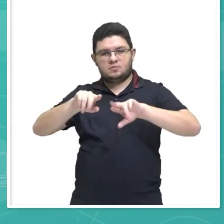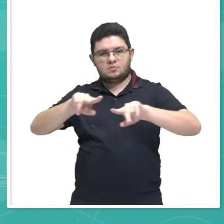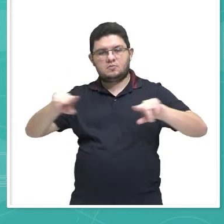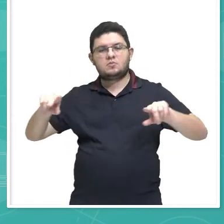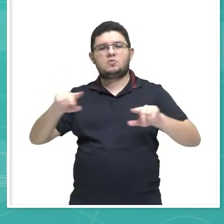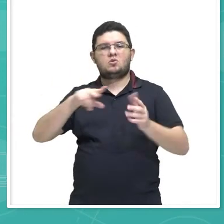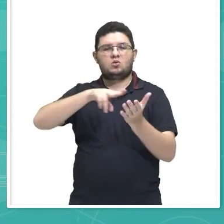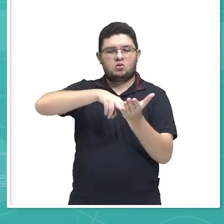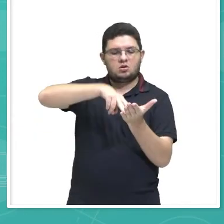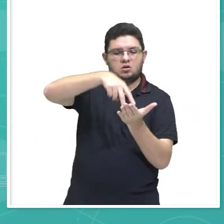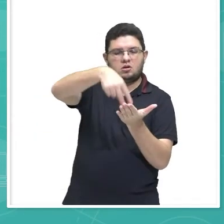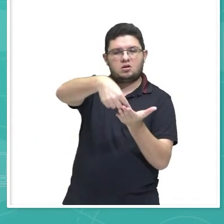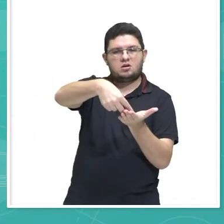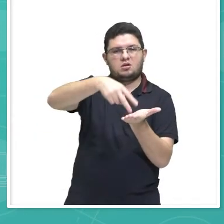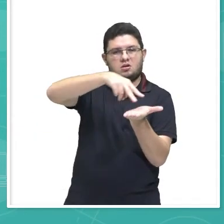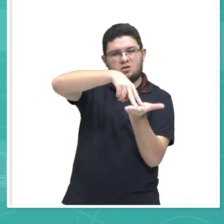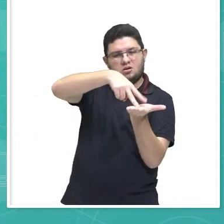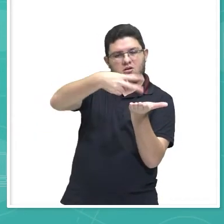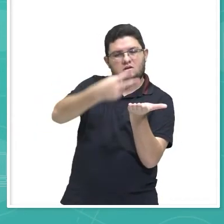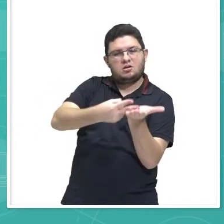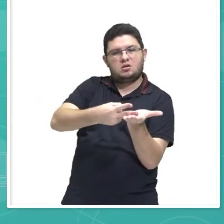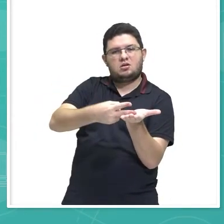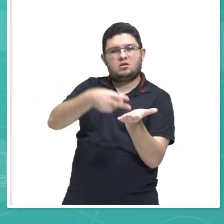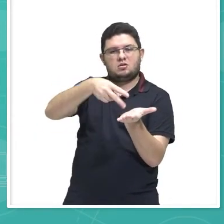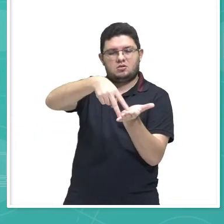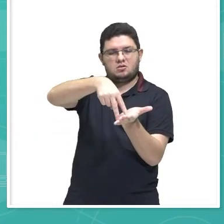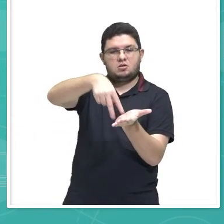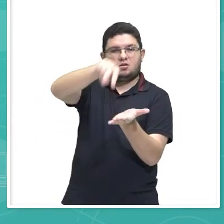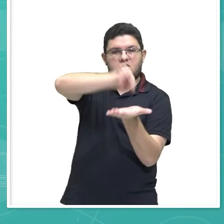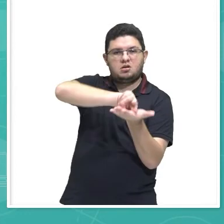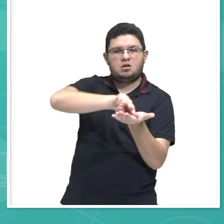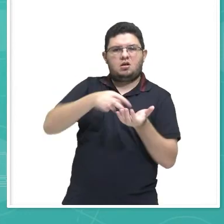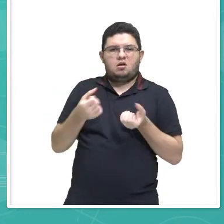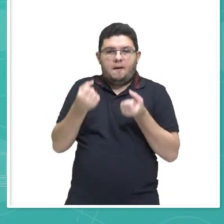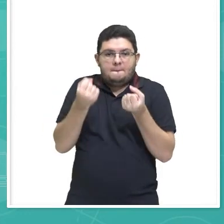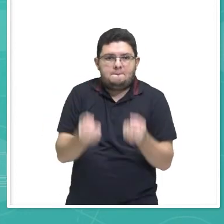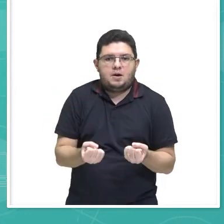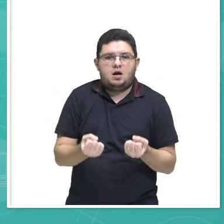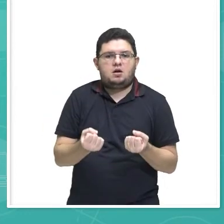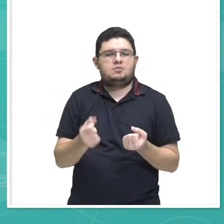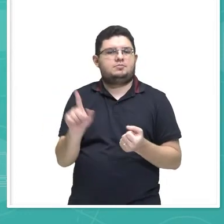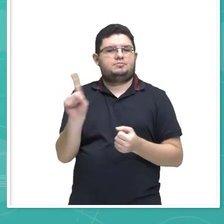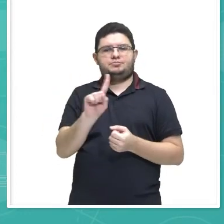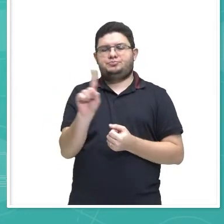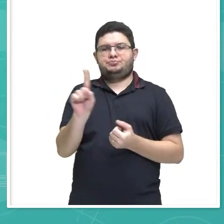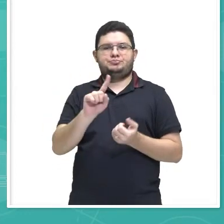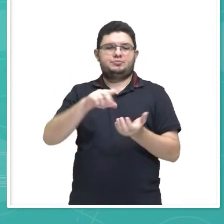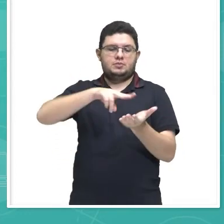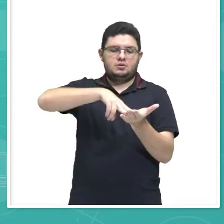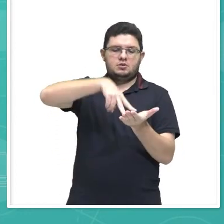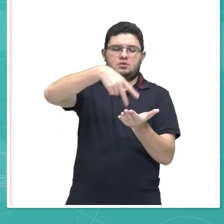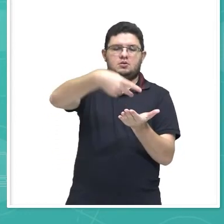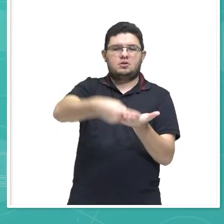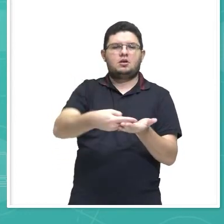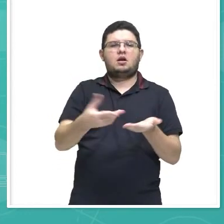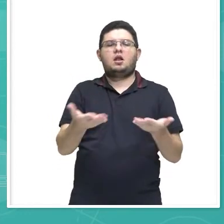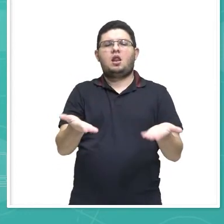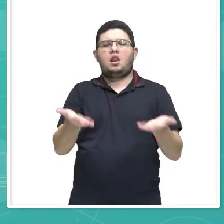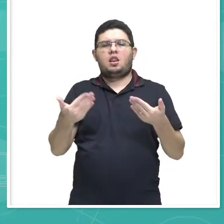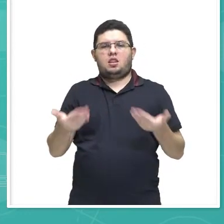corpo caia sem ter pontos de impacto muito forte no corpo. Tá? Então, é uma forma de ukemi aí do